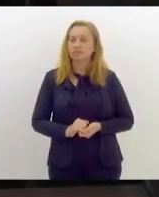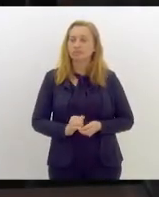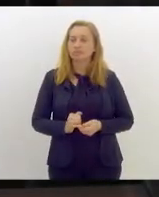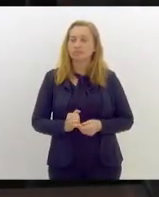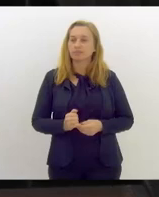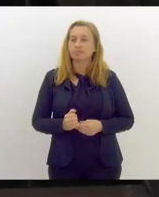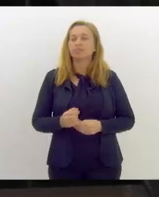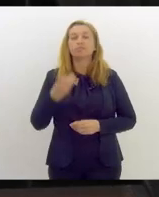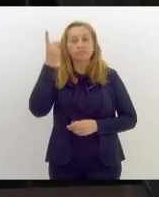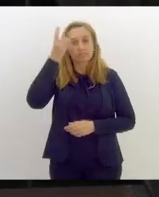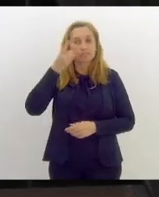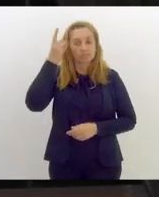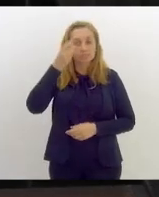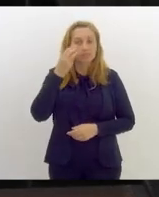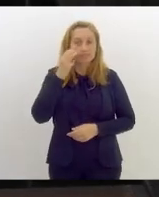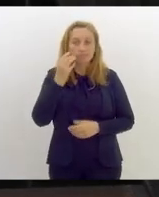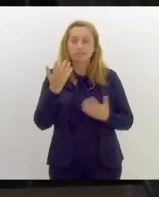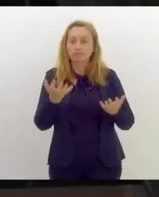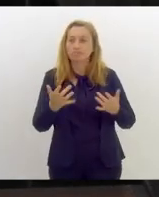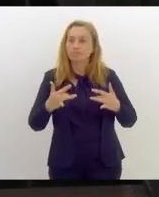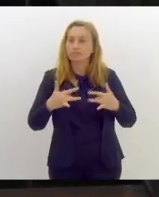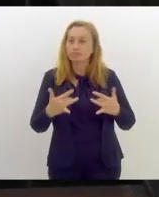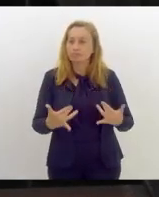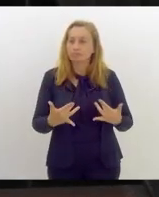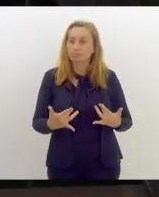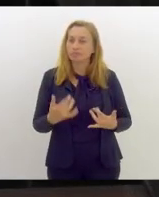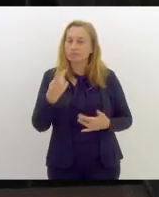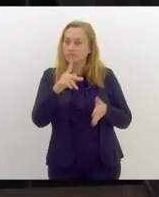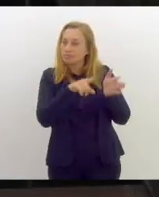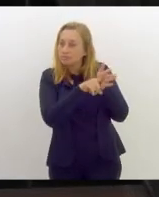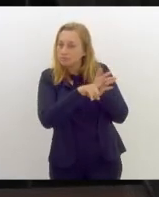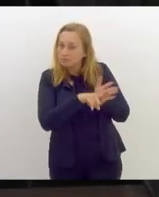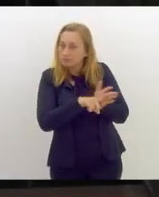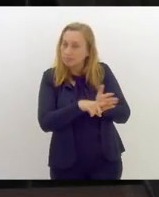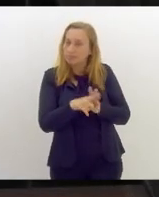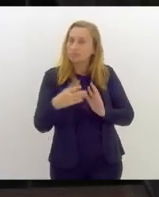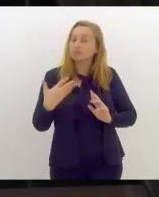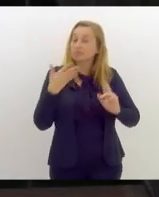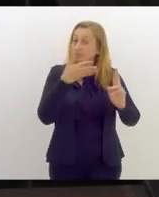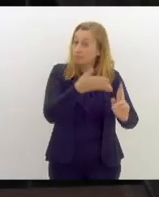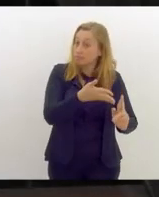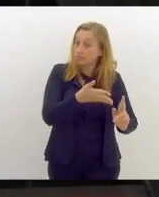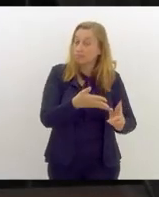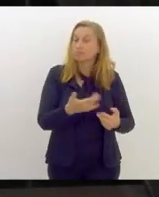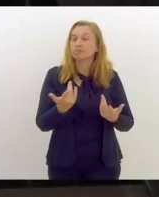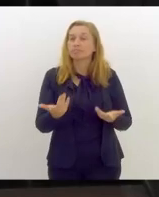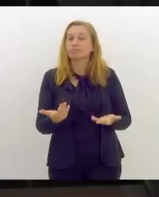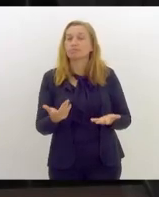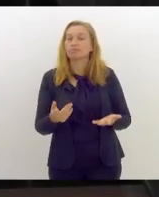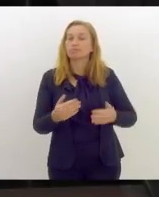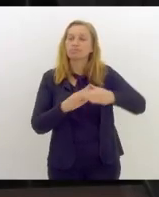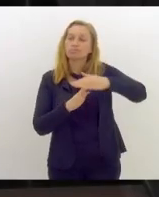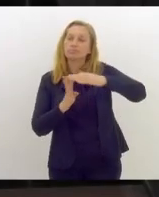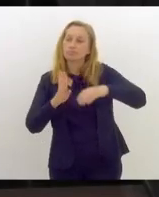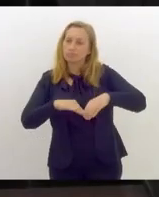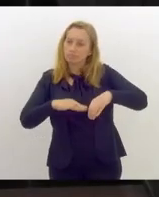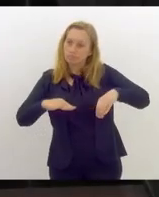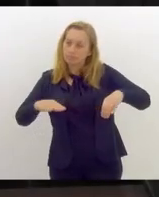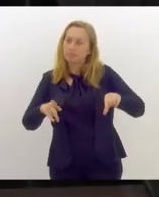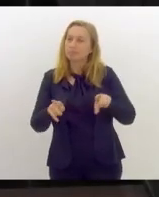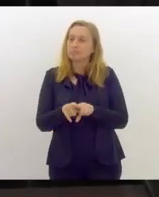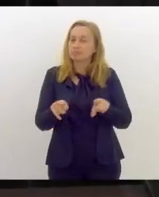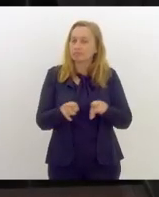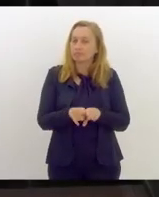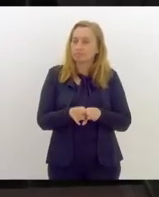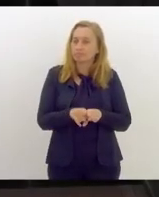Deputado valdeck quero me solidarizar sua análise no que se refere ao episódio da Baía de Guanabara e também